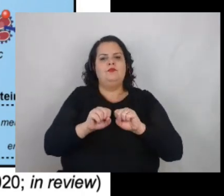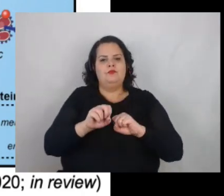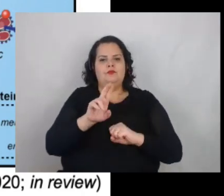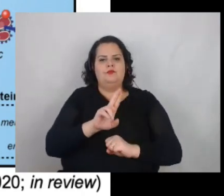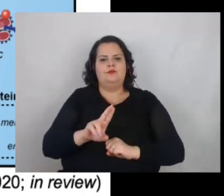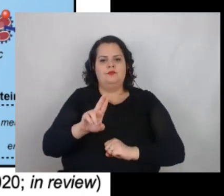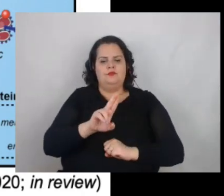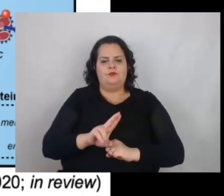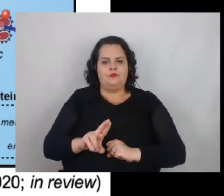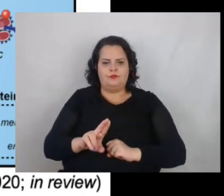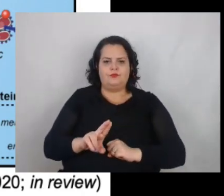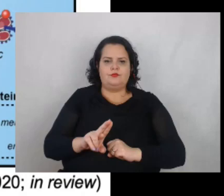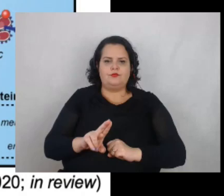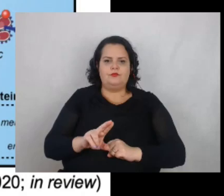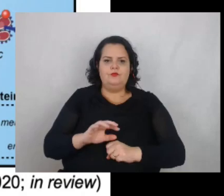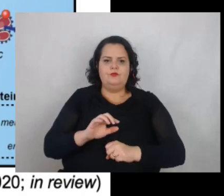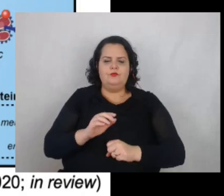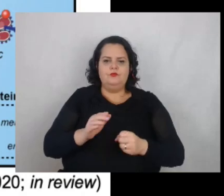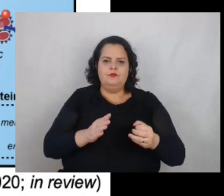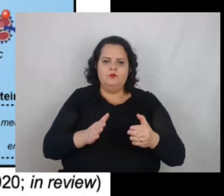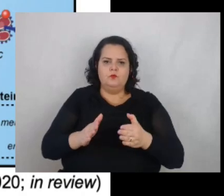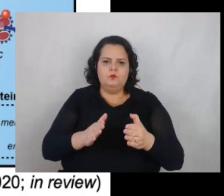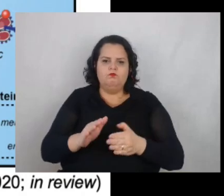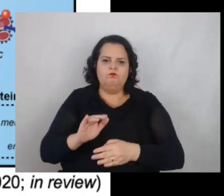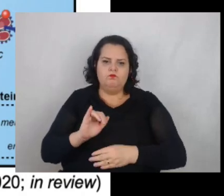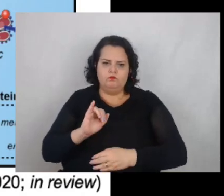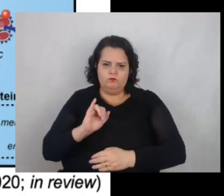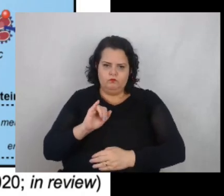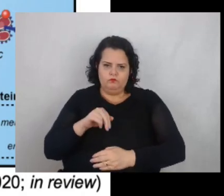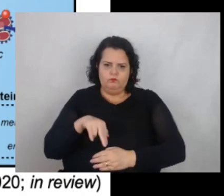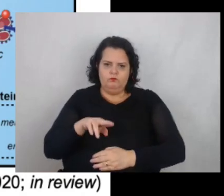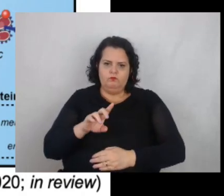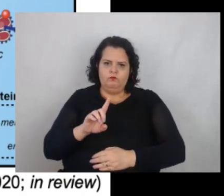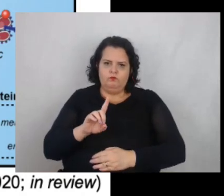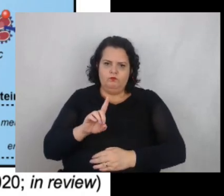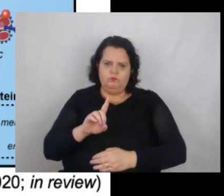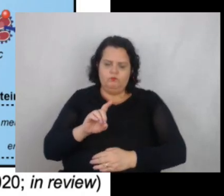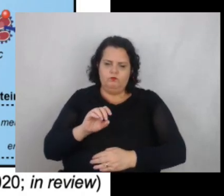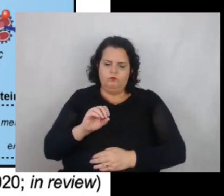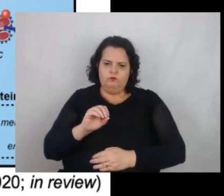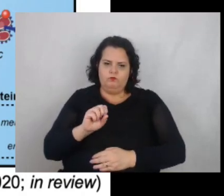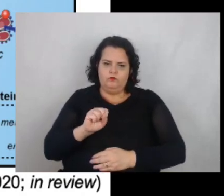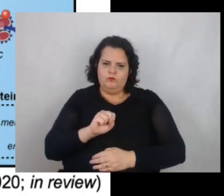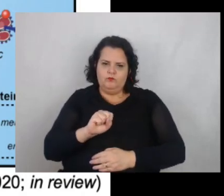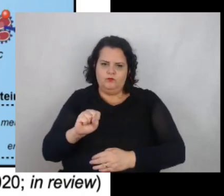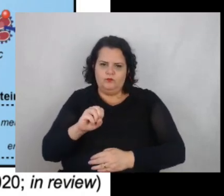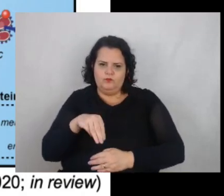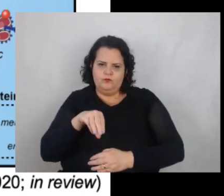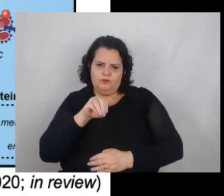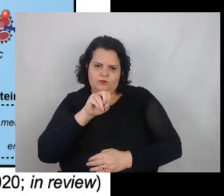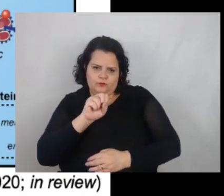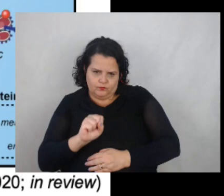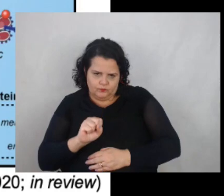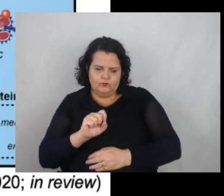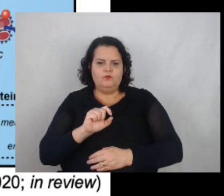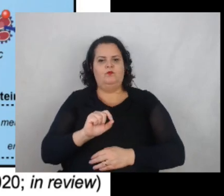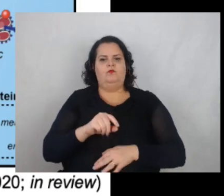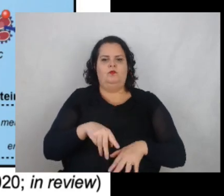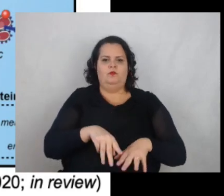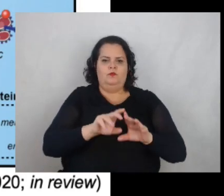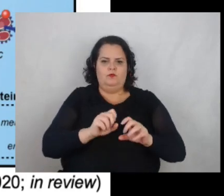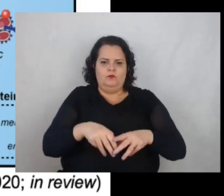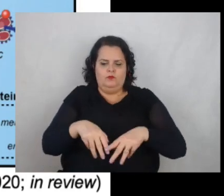em que a formação de endossomos, posterior à formação de lisossomos, que juntamente com a via autofágica pode se